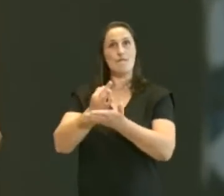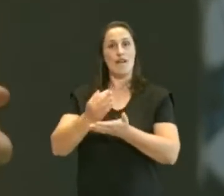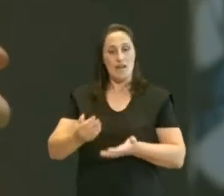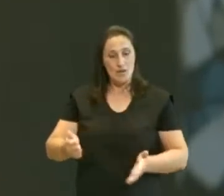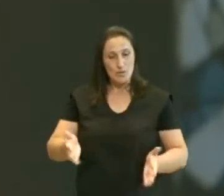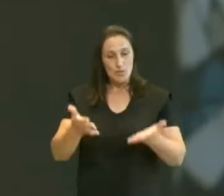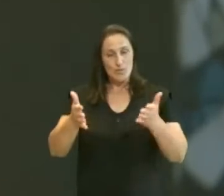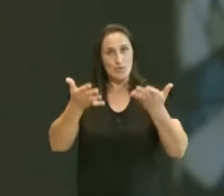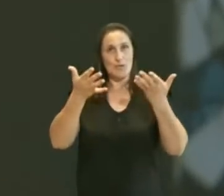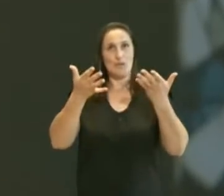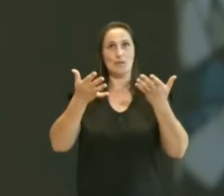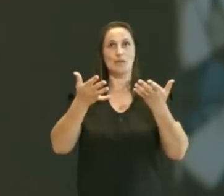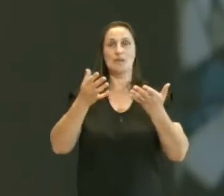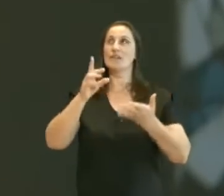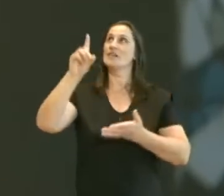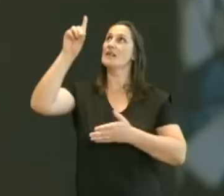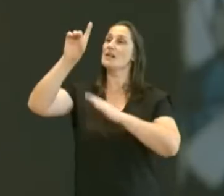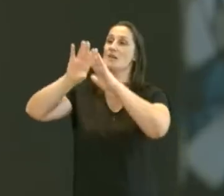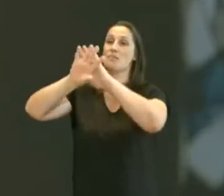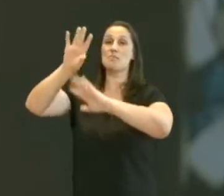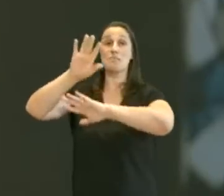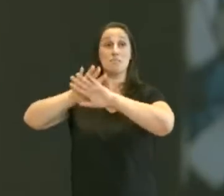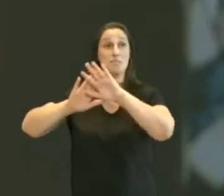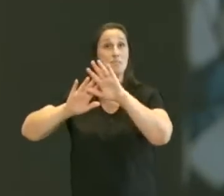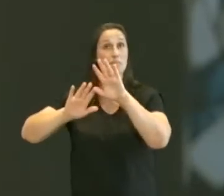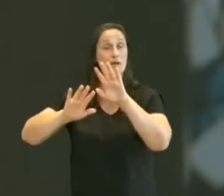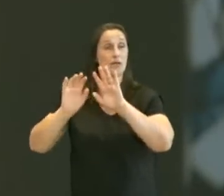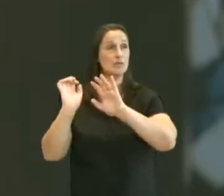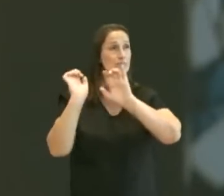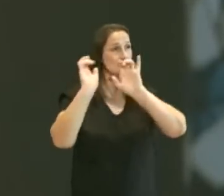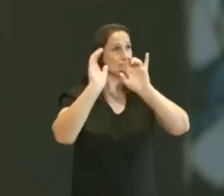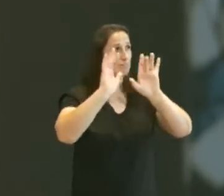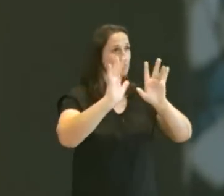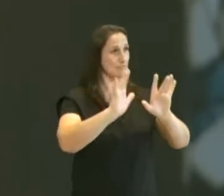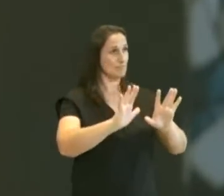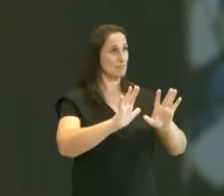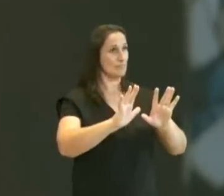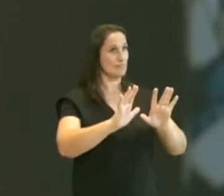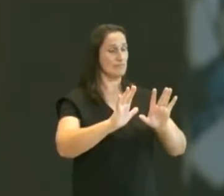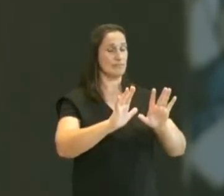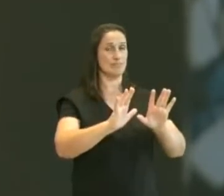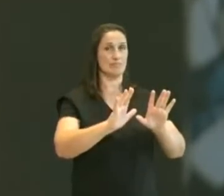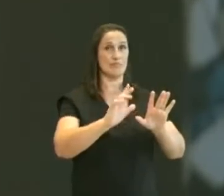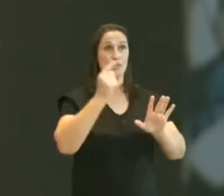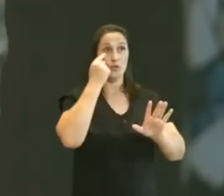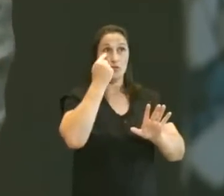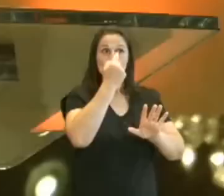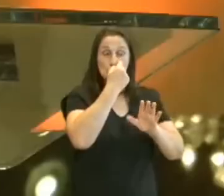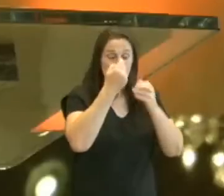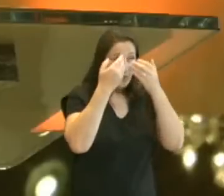E Ele estende a sua mão, e Ele quer abrir os nossos olhos,